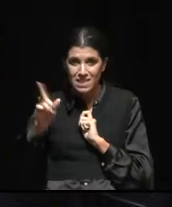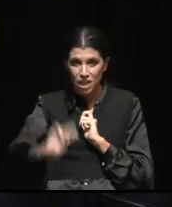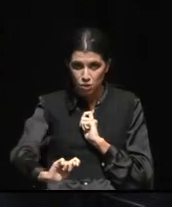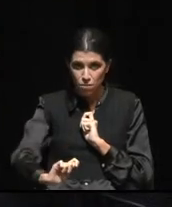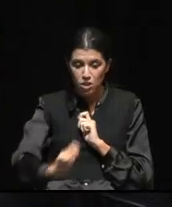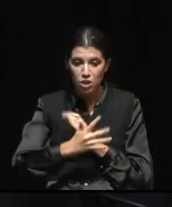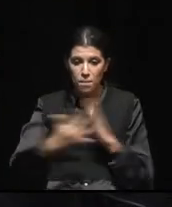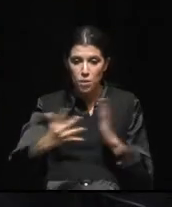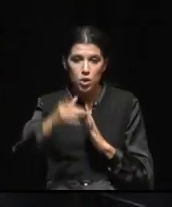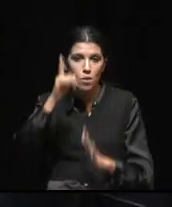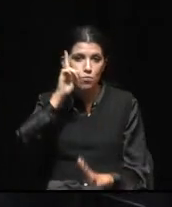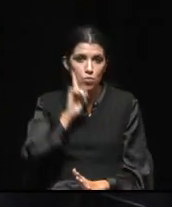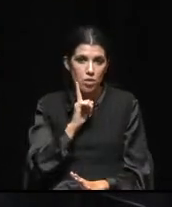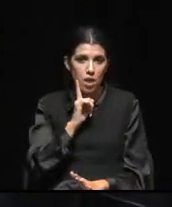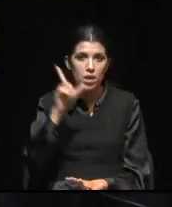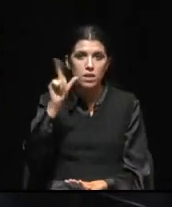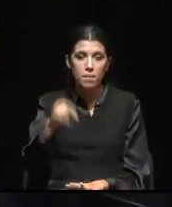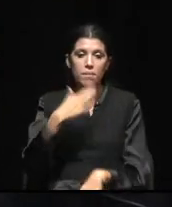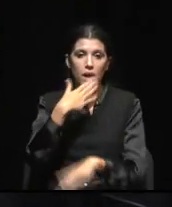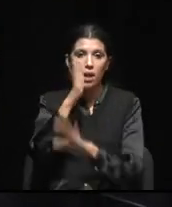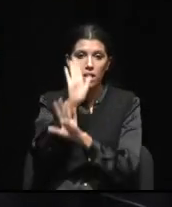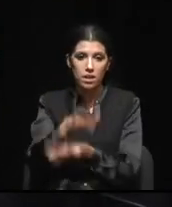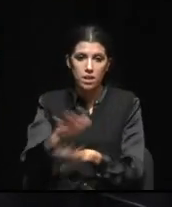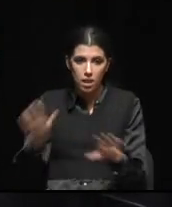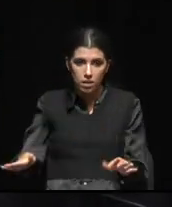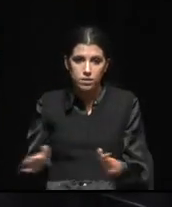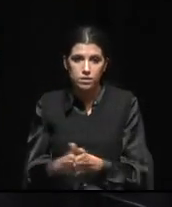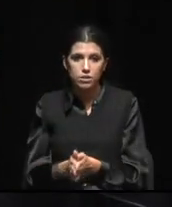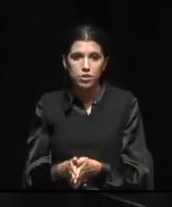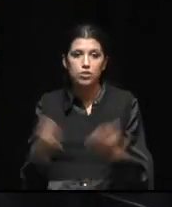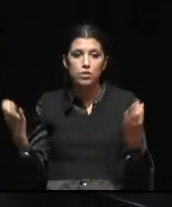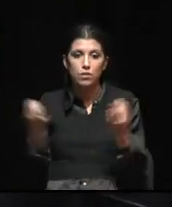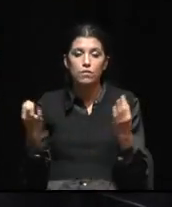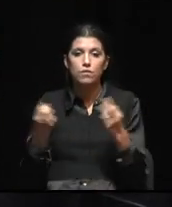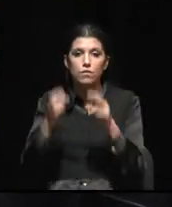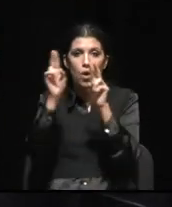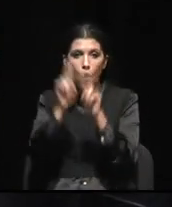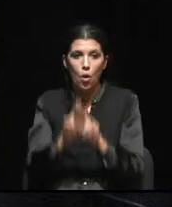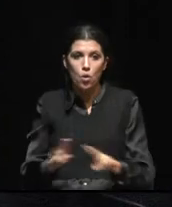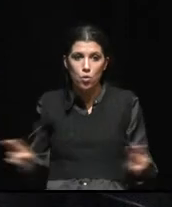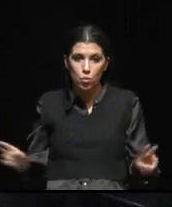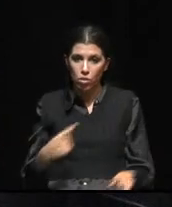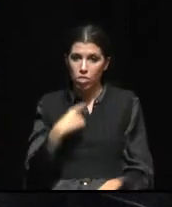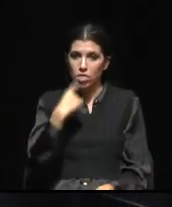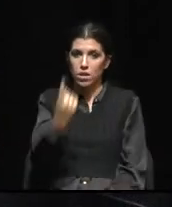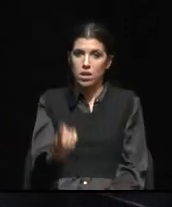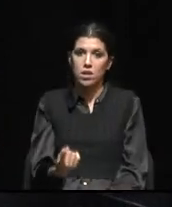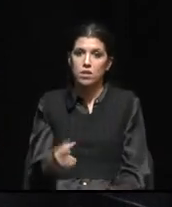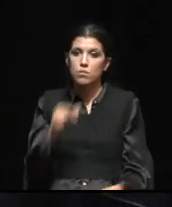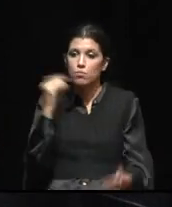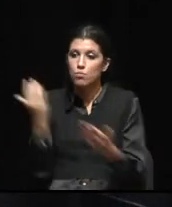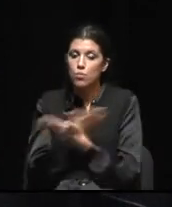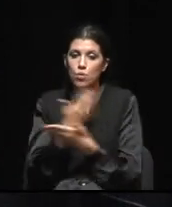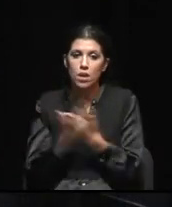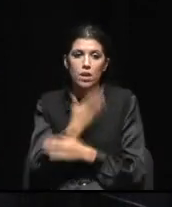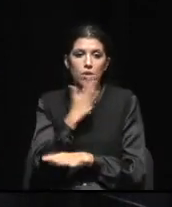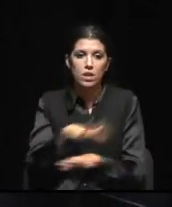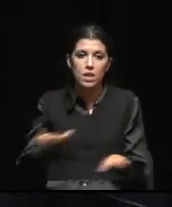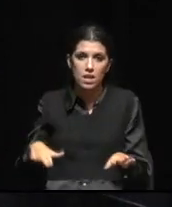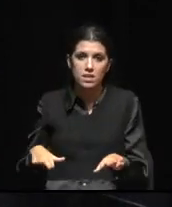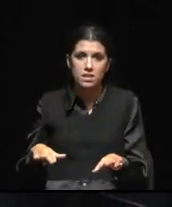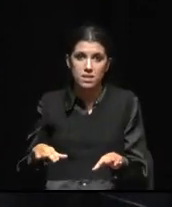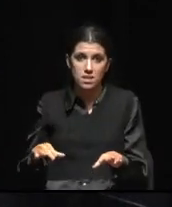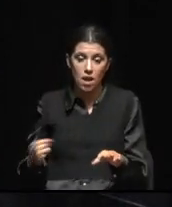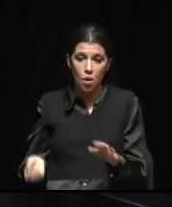maioria mulheres e crianças segundo a Organização das Nações Unidas já morreram mais crianças em